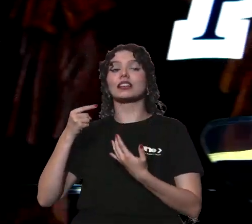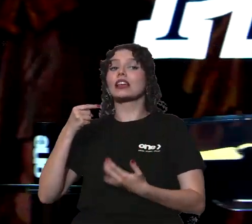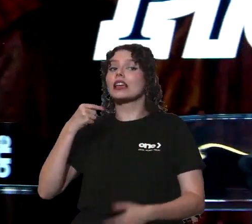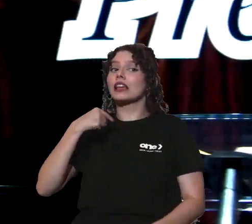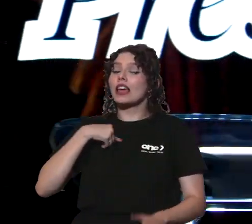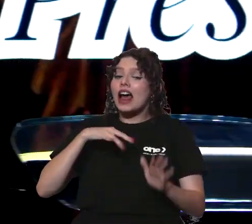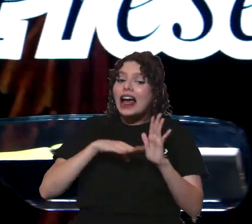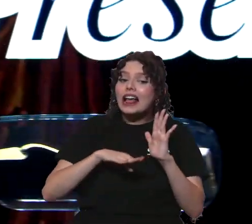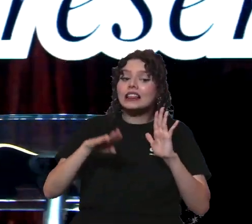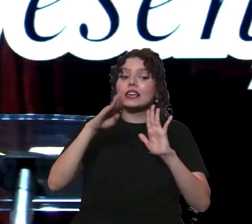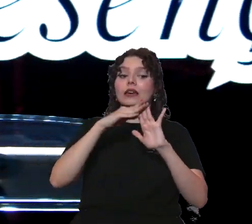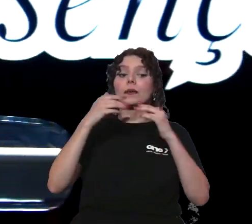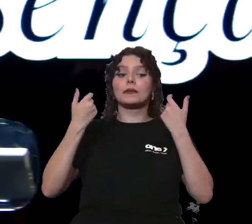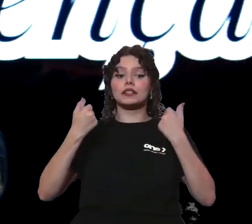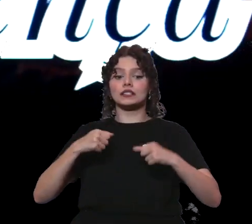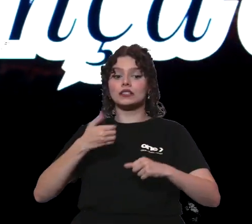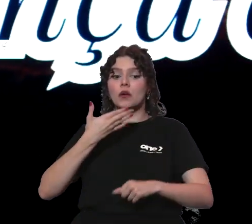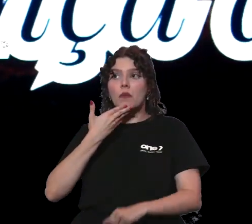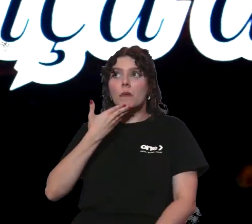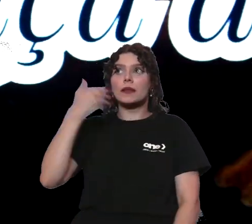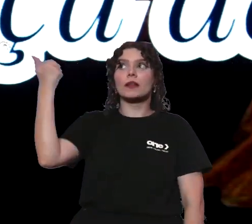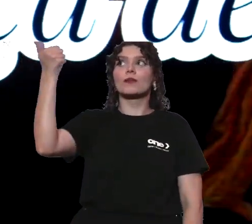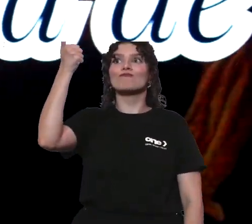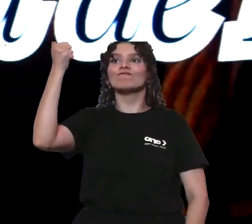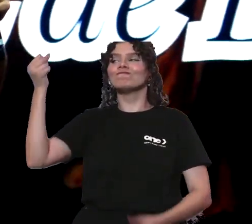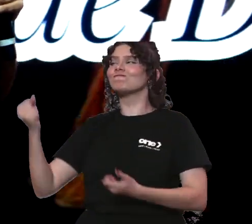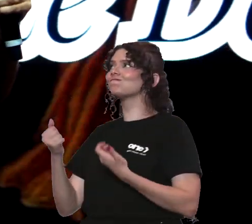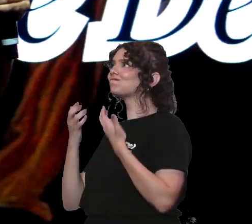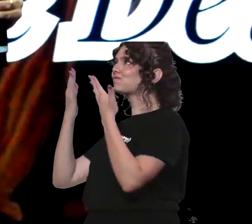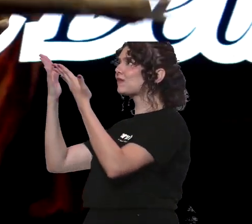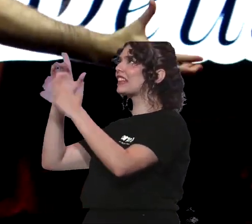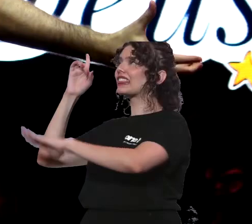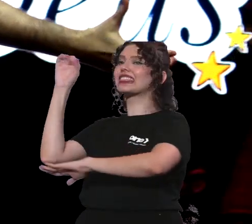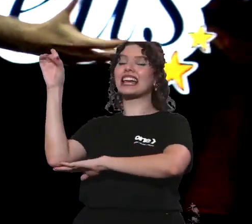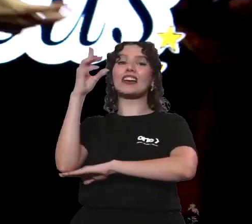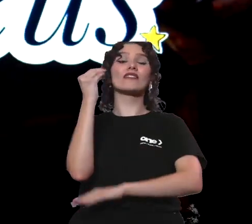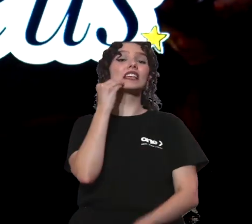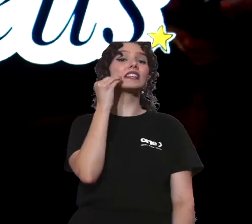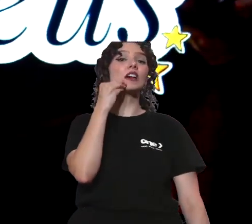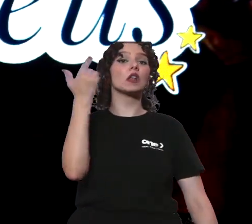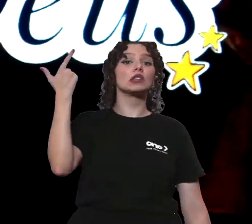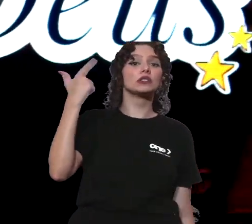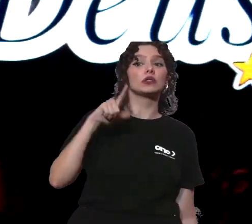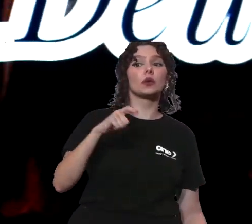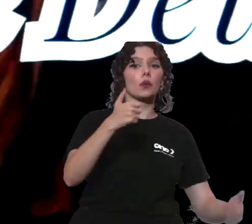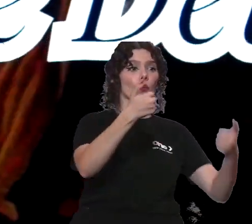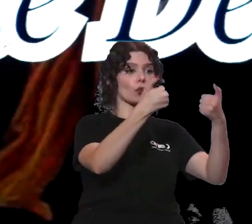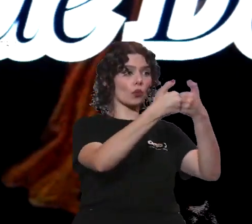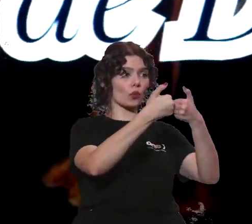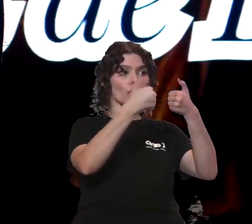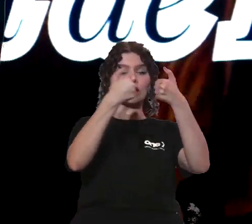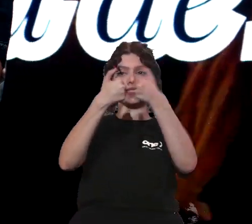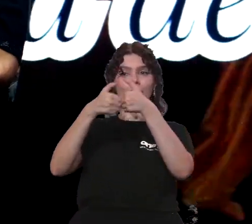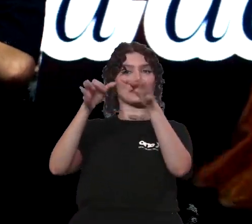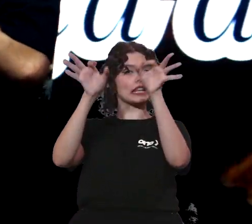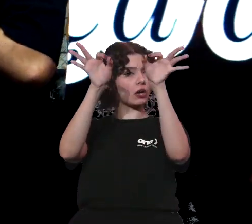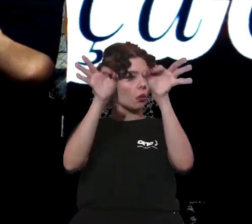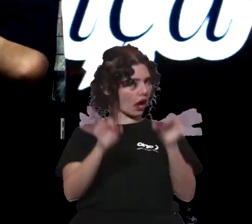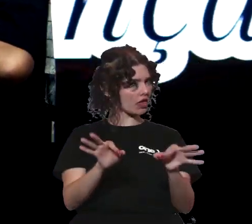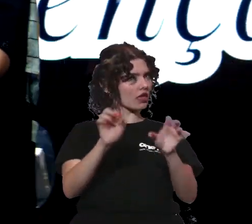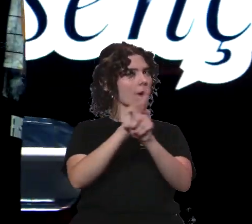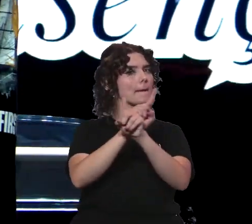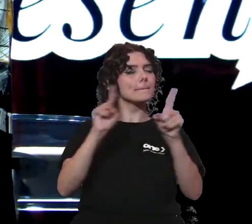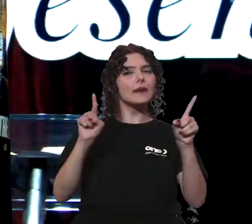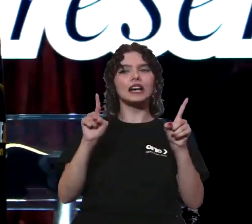ainda tenho que dar o meu melhor para Deus. Davi tentou de novo trazer a arca do jeito certo dessa vez,